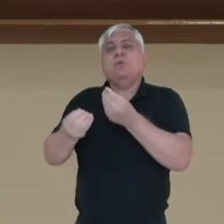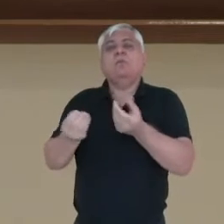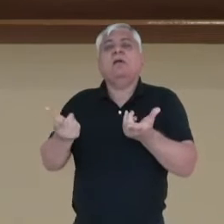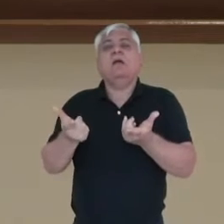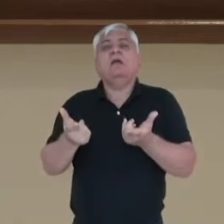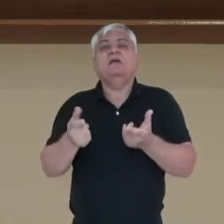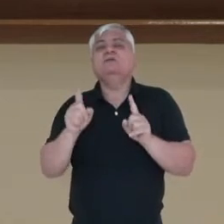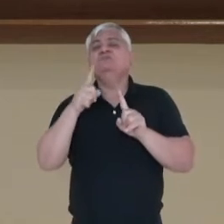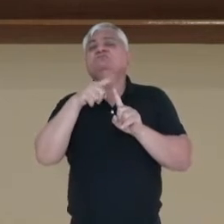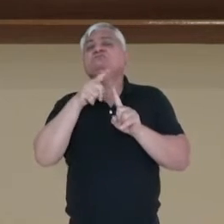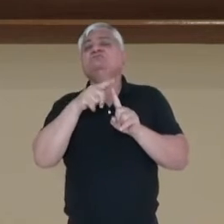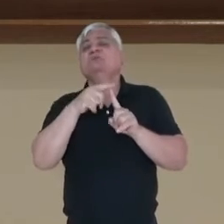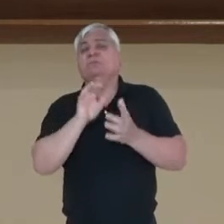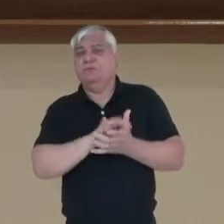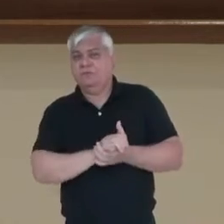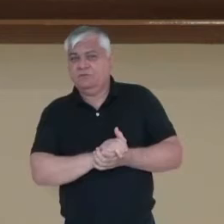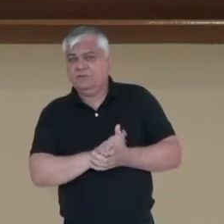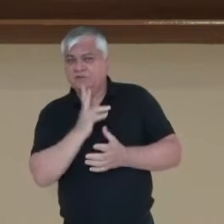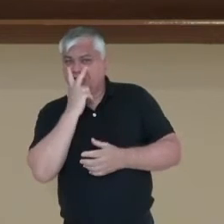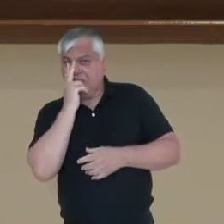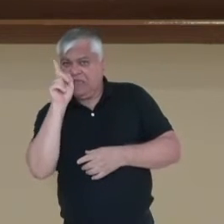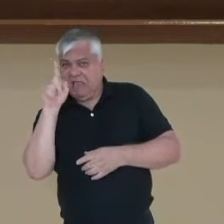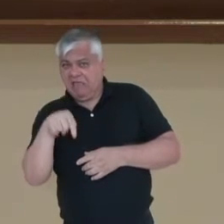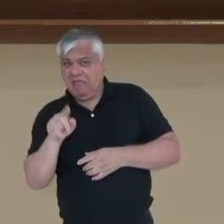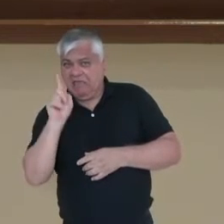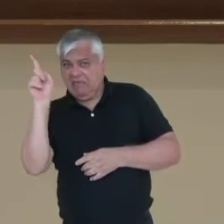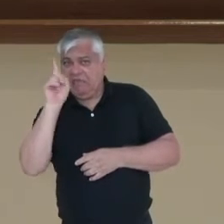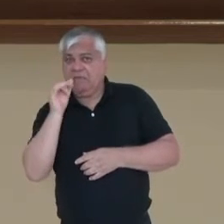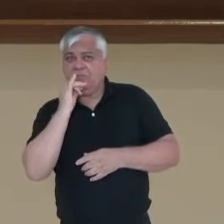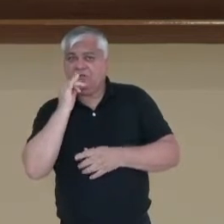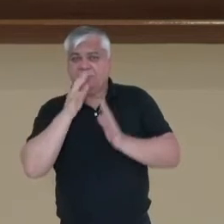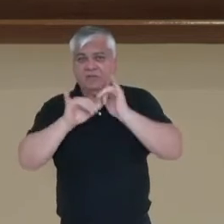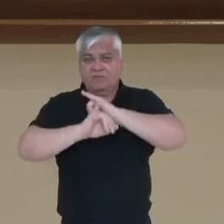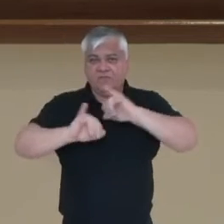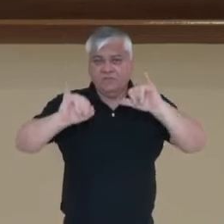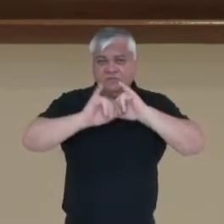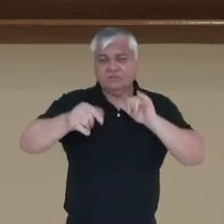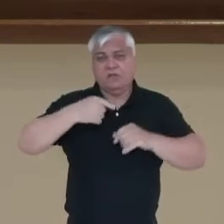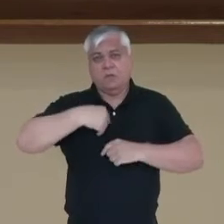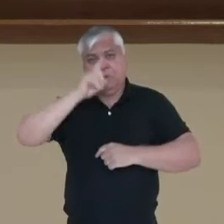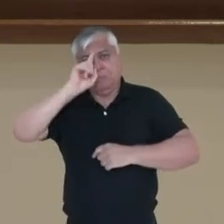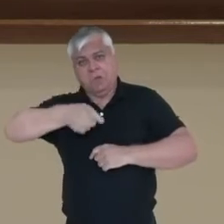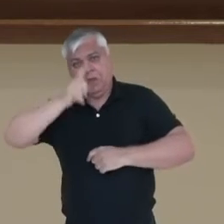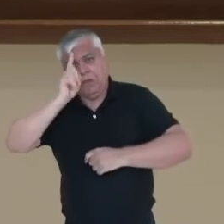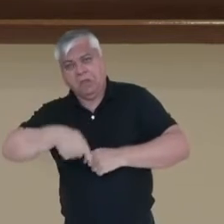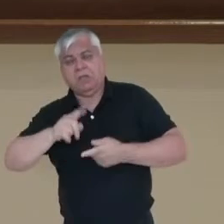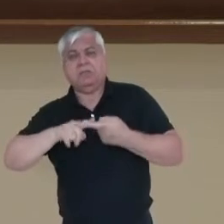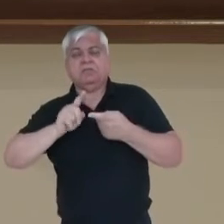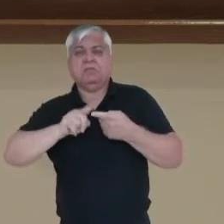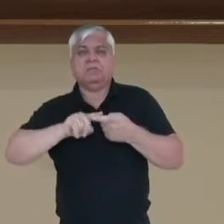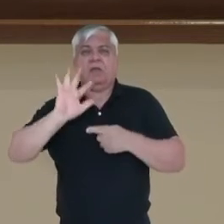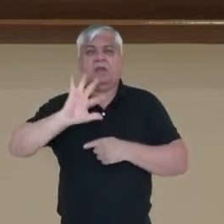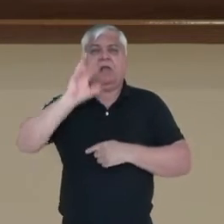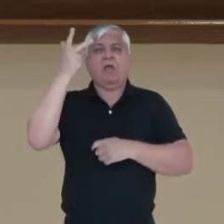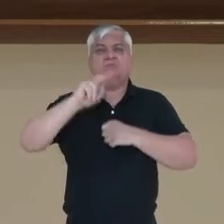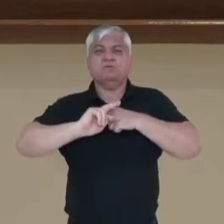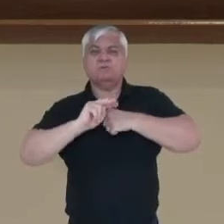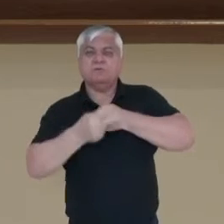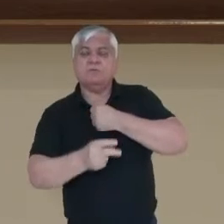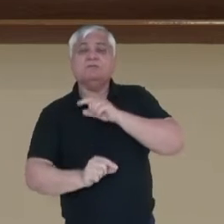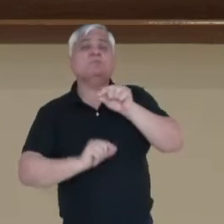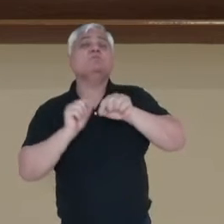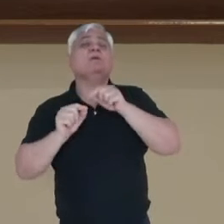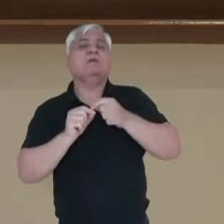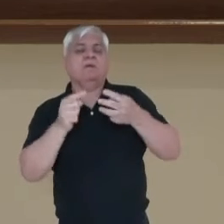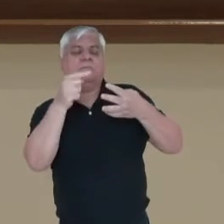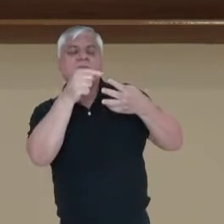utilizado? Você acha que é um argumento de exemplificação, de autoridade, de causa e consequência, dentre